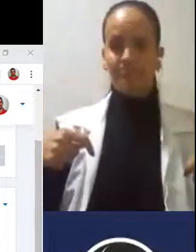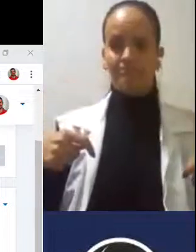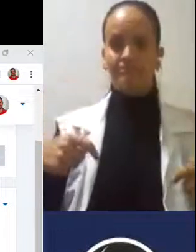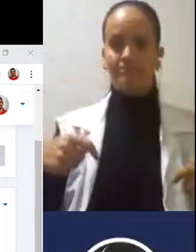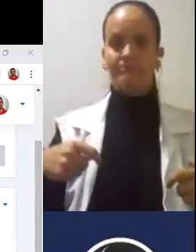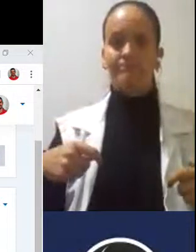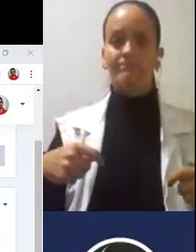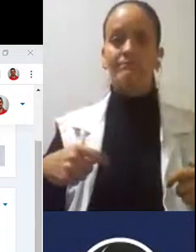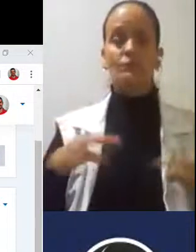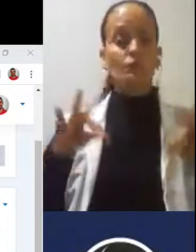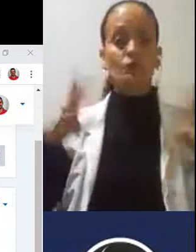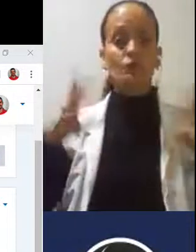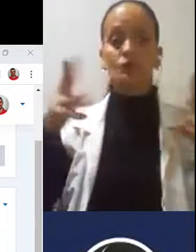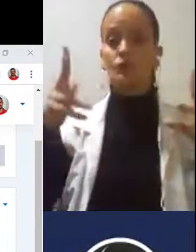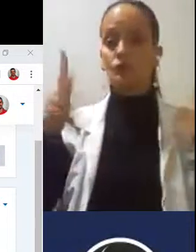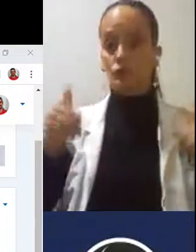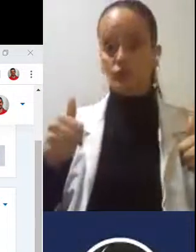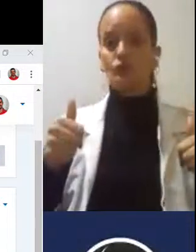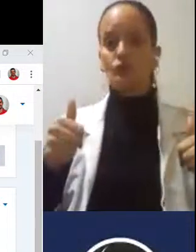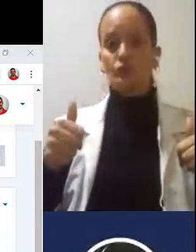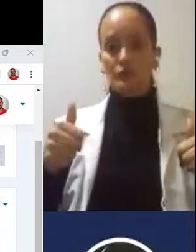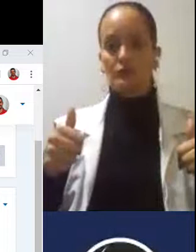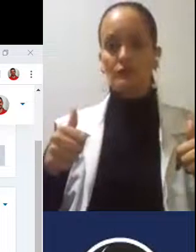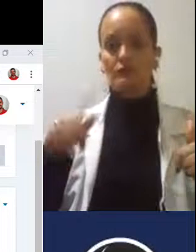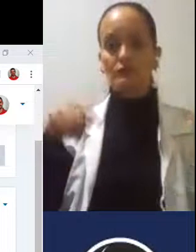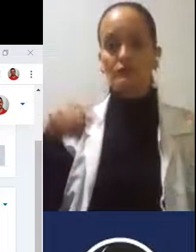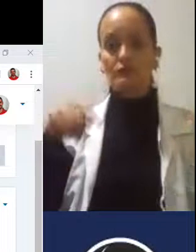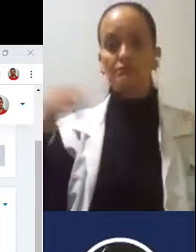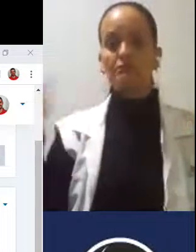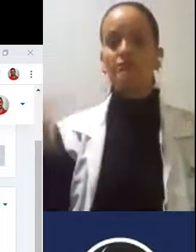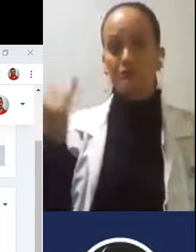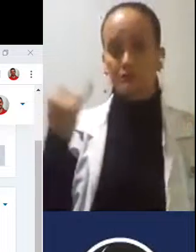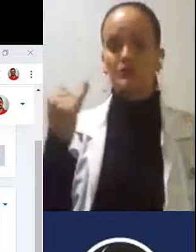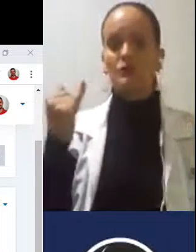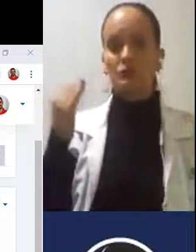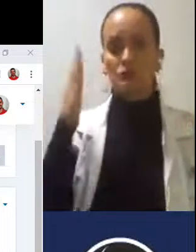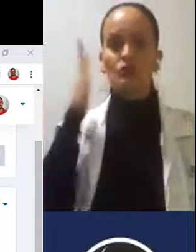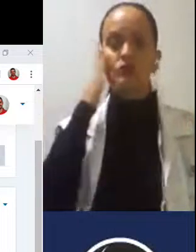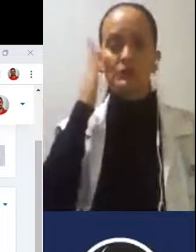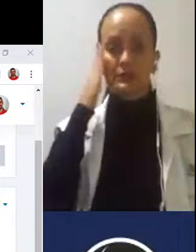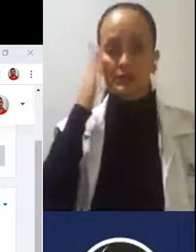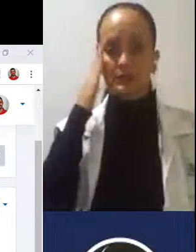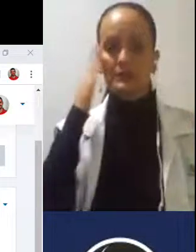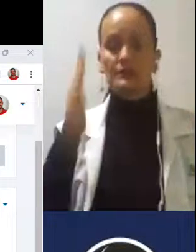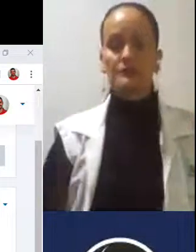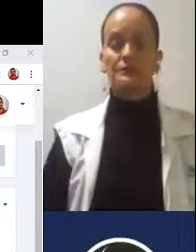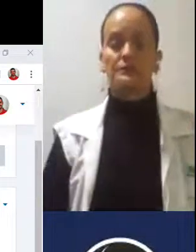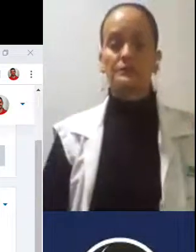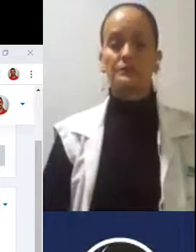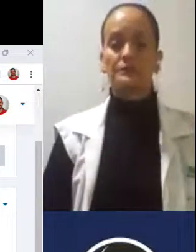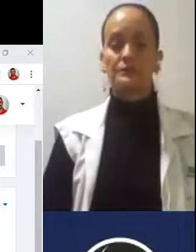esses elementos aí para a gente realizar a situação de aprendizagem, certo? Com relação